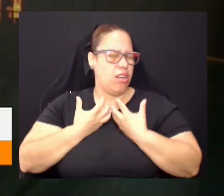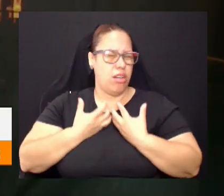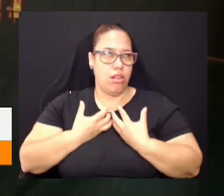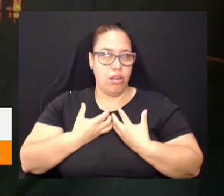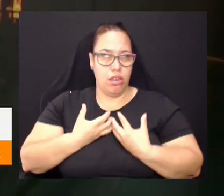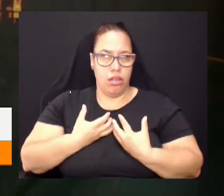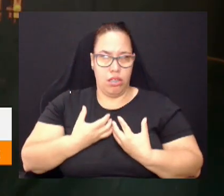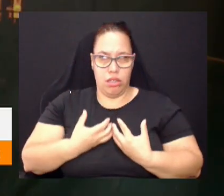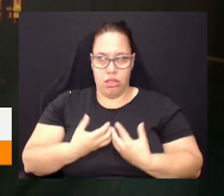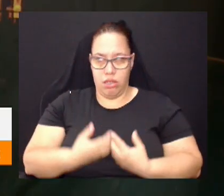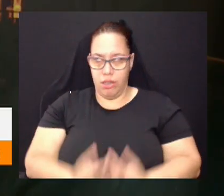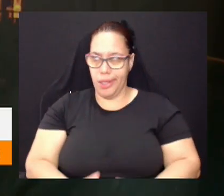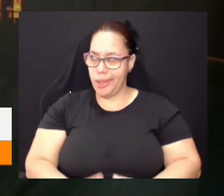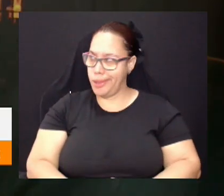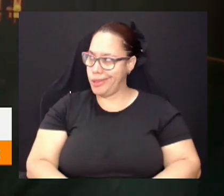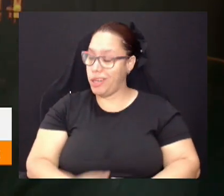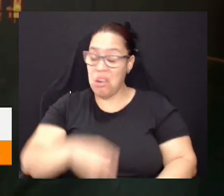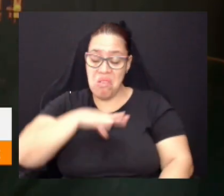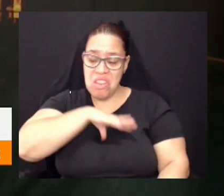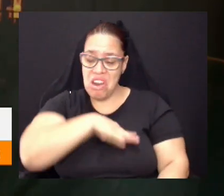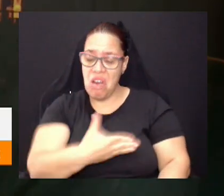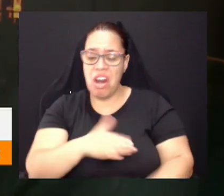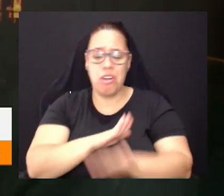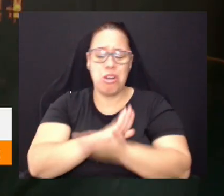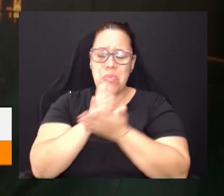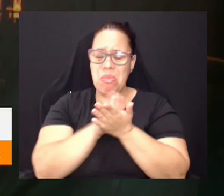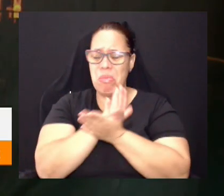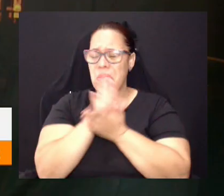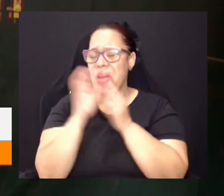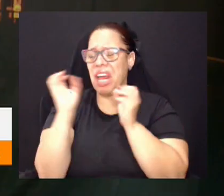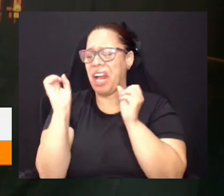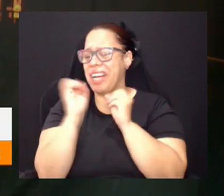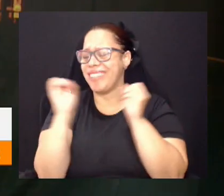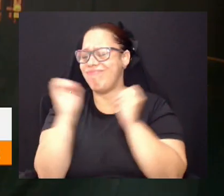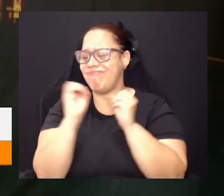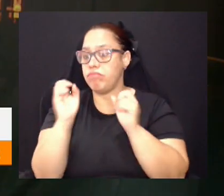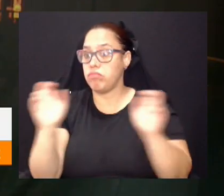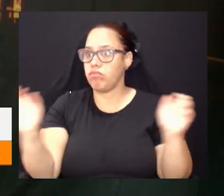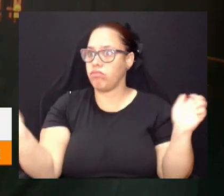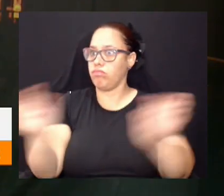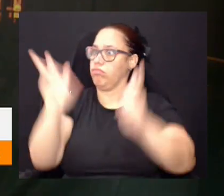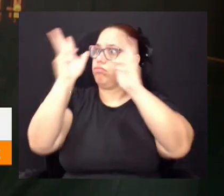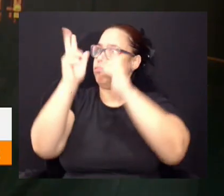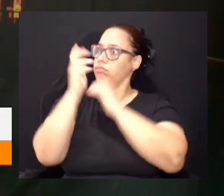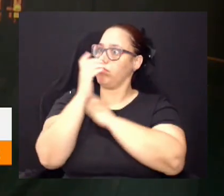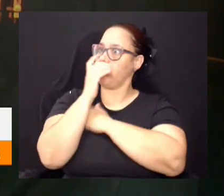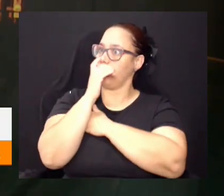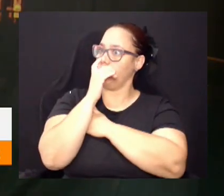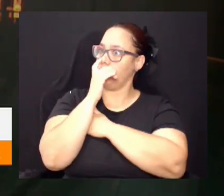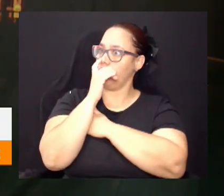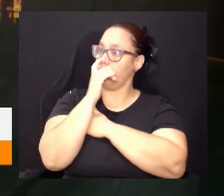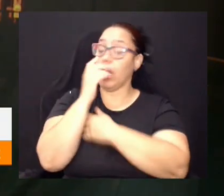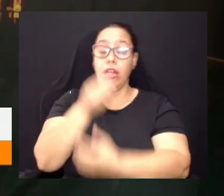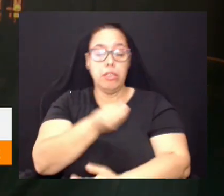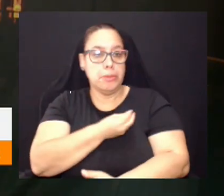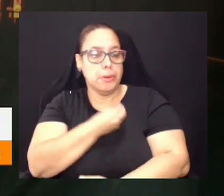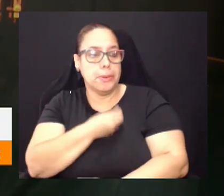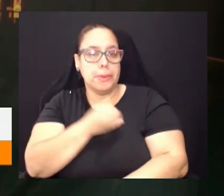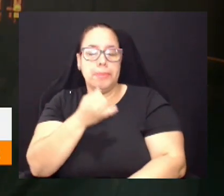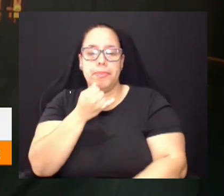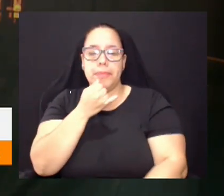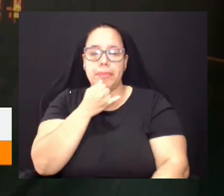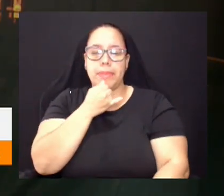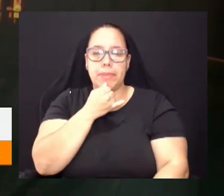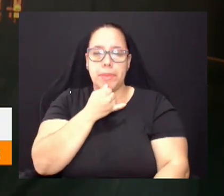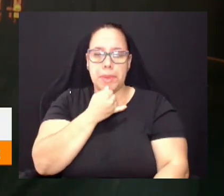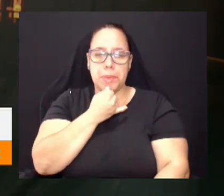não tem coragem para nada. E aí acende um grande alerta, né? Porque você vai vivendo nessa tristeza, e